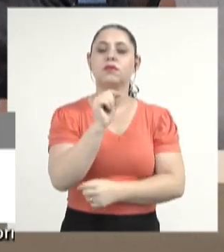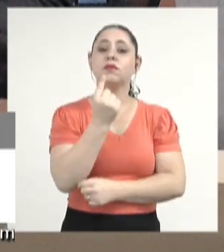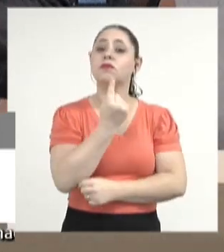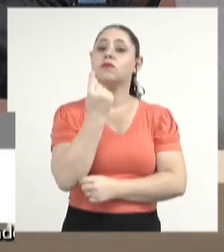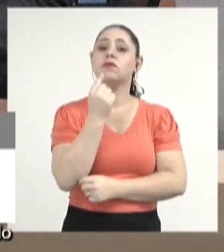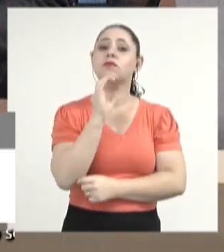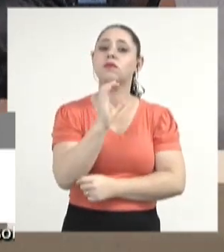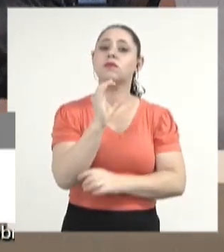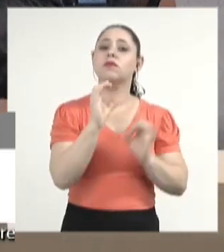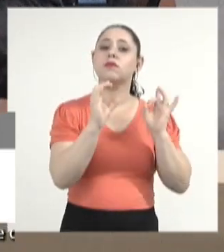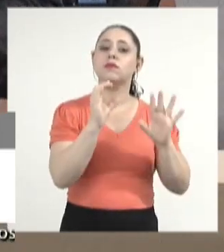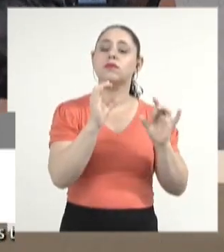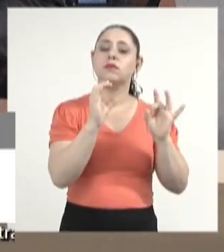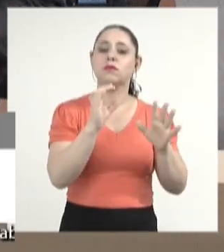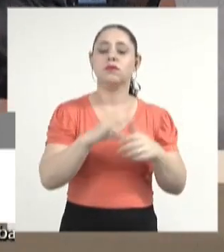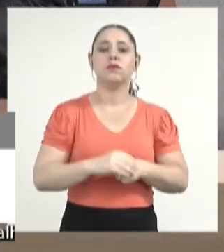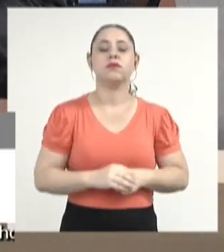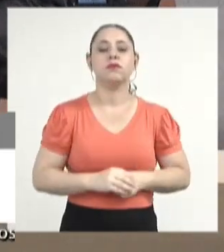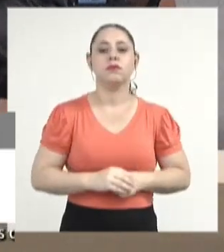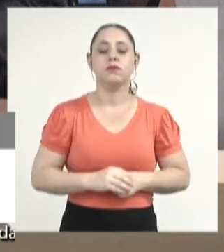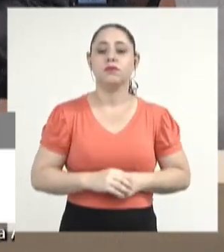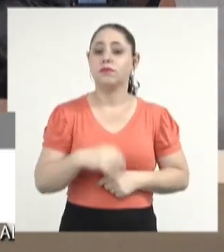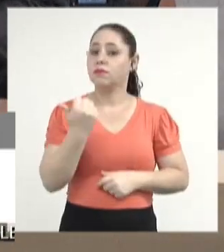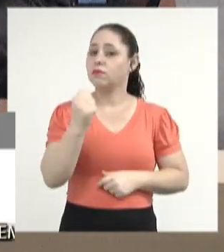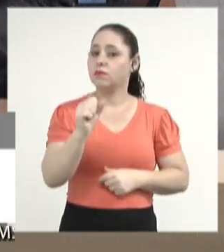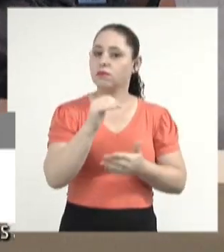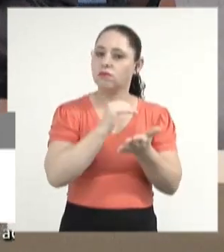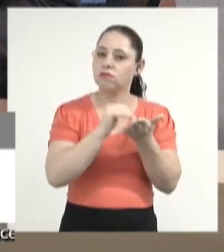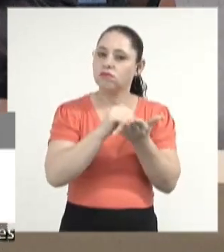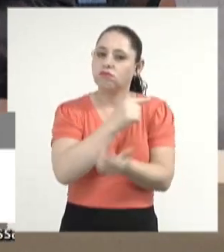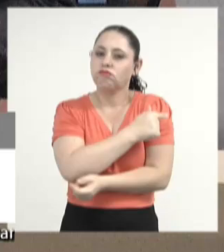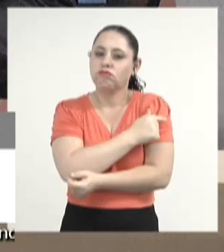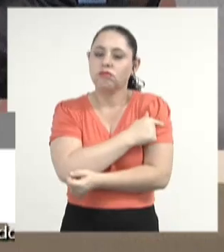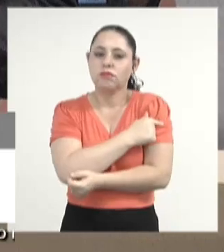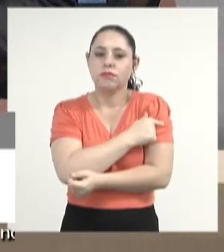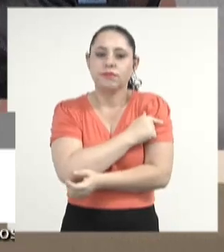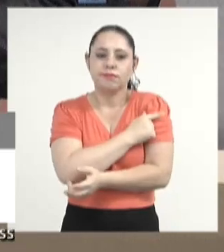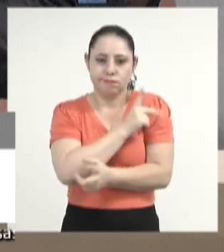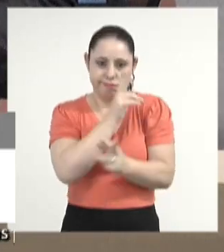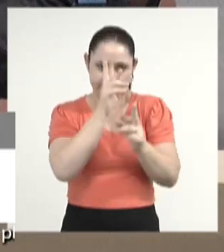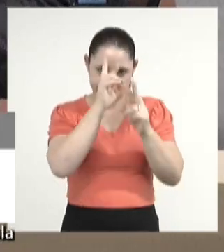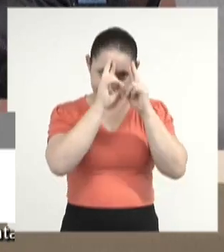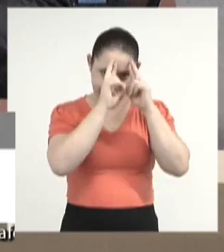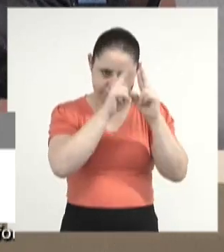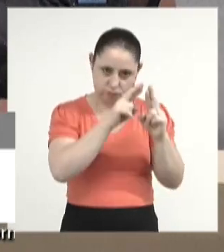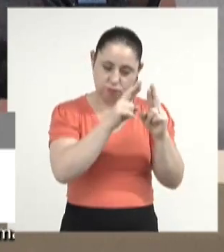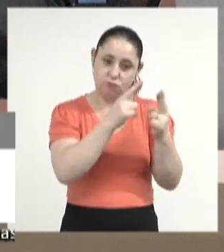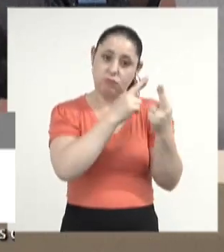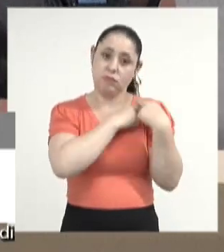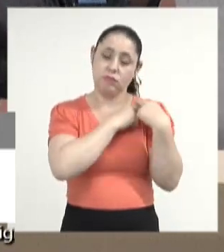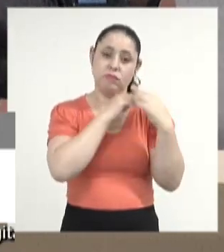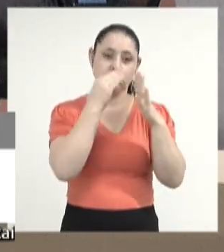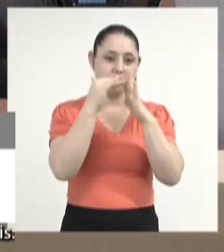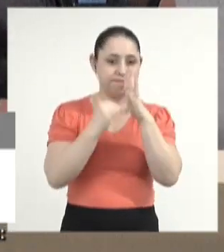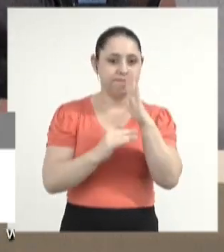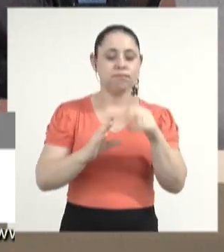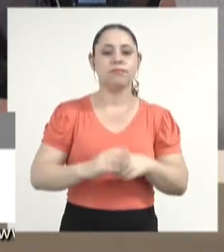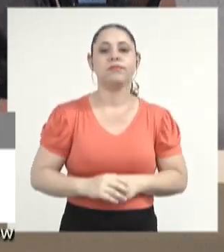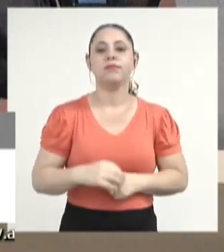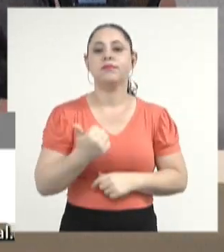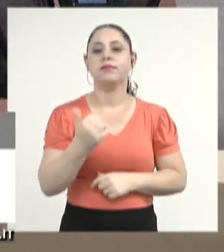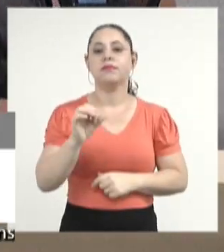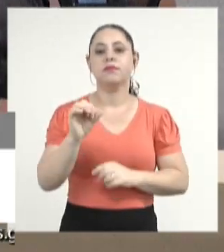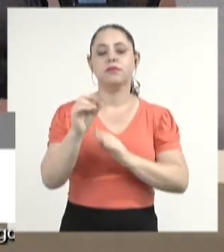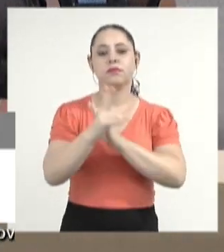com apenas um C. 8 subsecretarias ficarão ao cargo da nova secretaria. O 19º item é